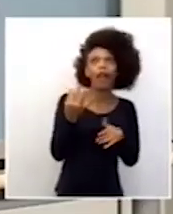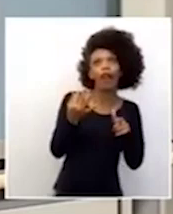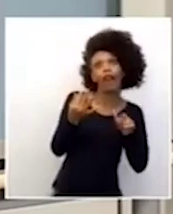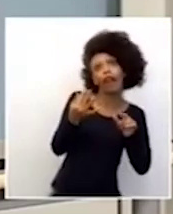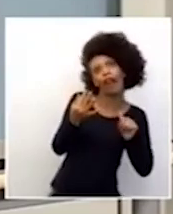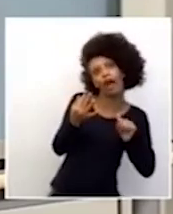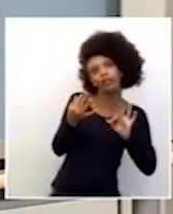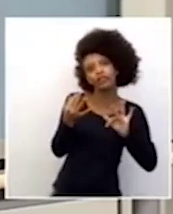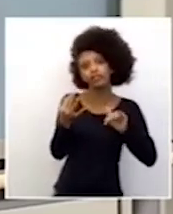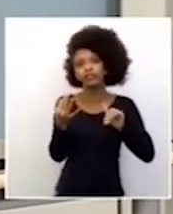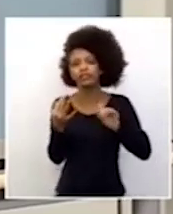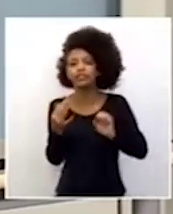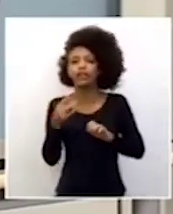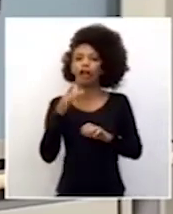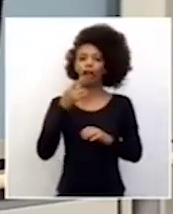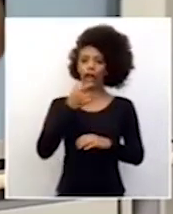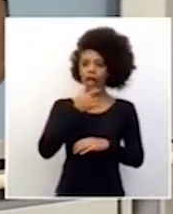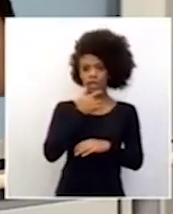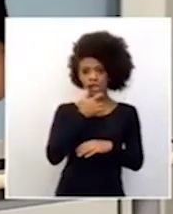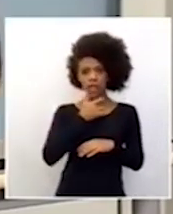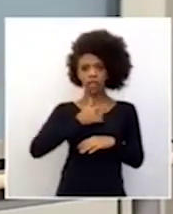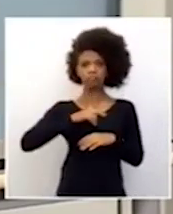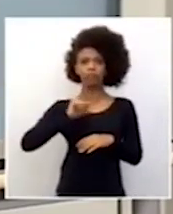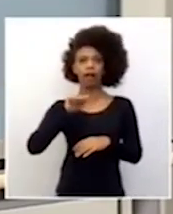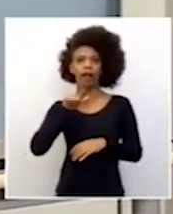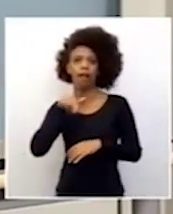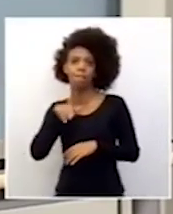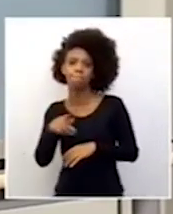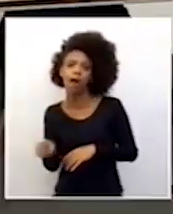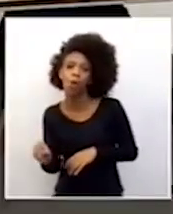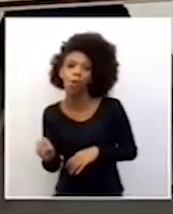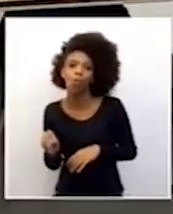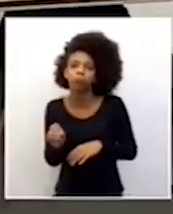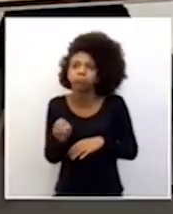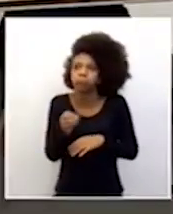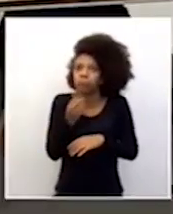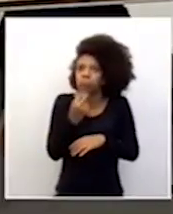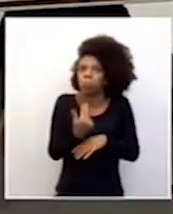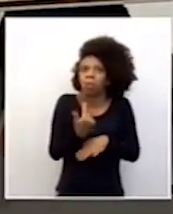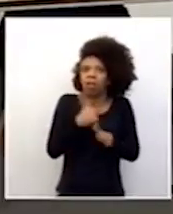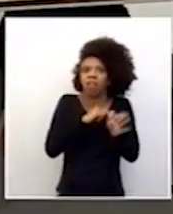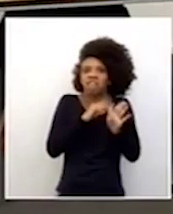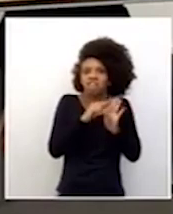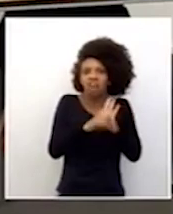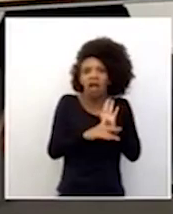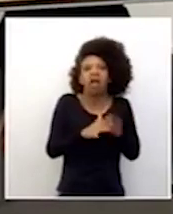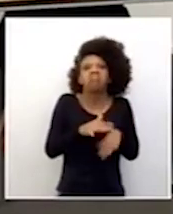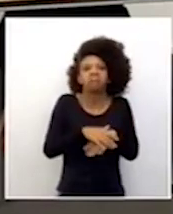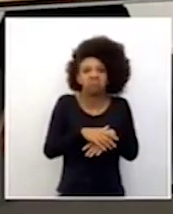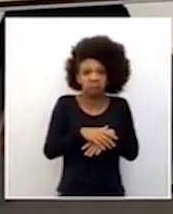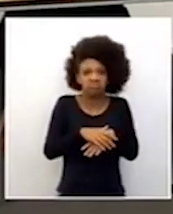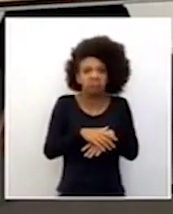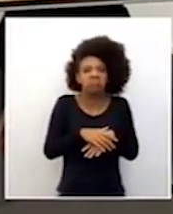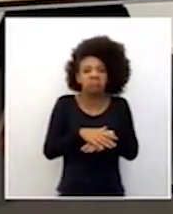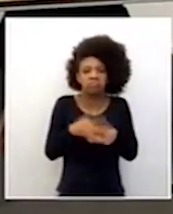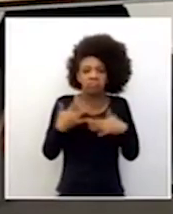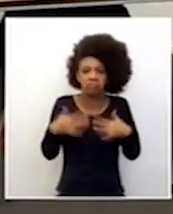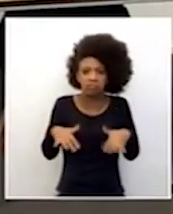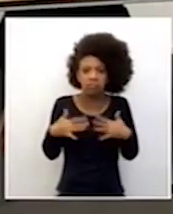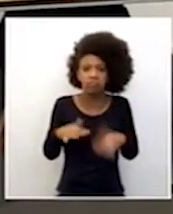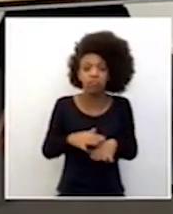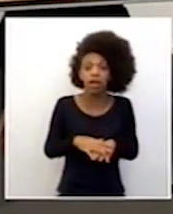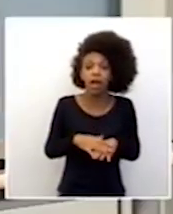inglês, alemão, tudo autodidata. Ele aprendeu sozinho. Num período em que o analfabetismo era quase que regra no